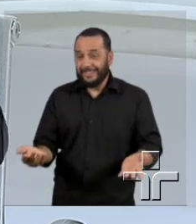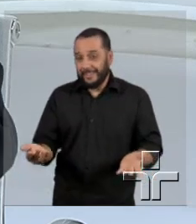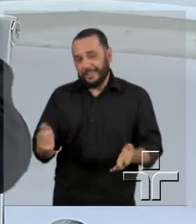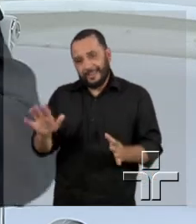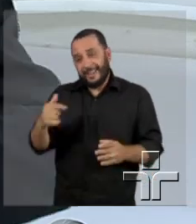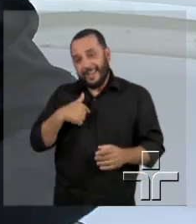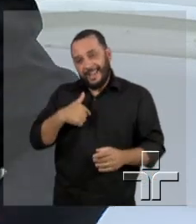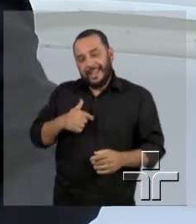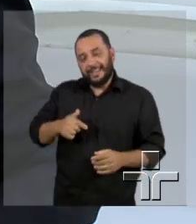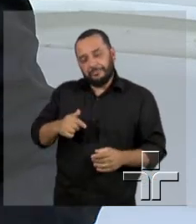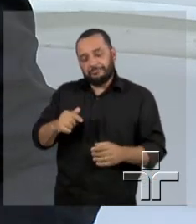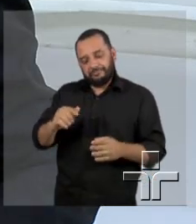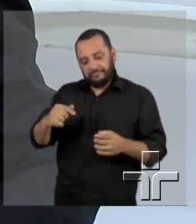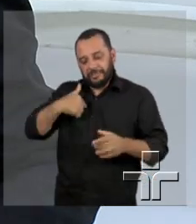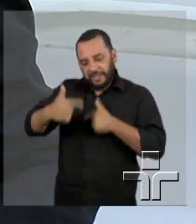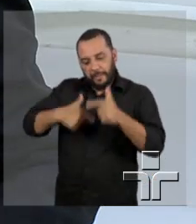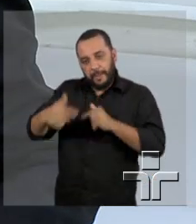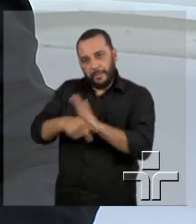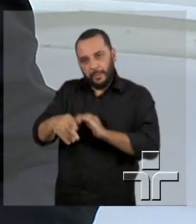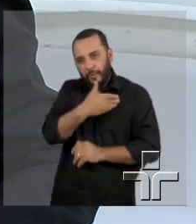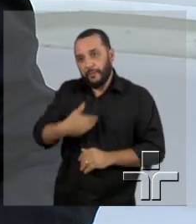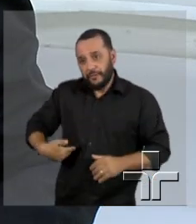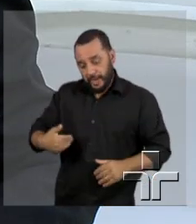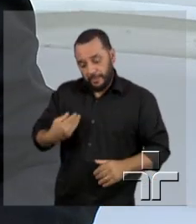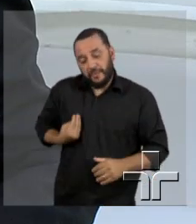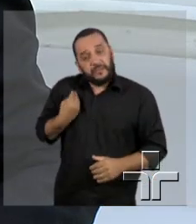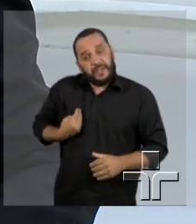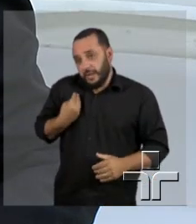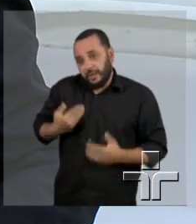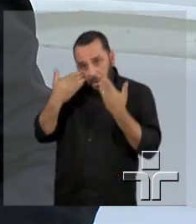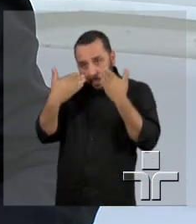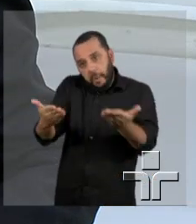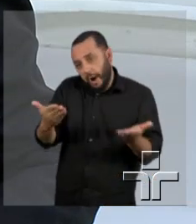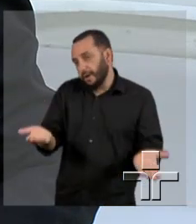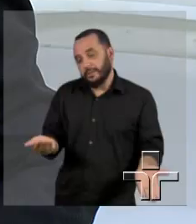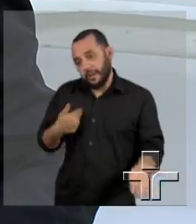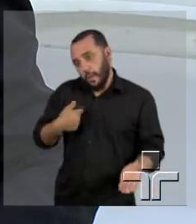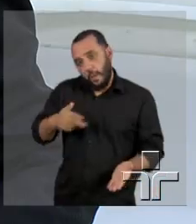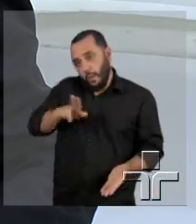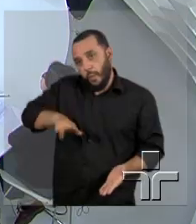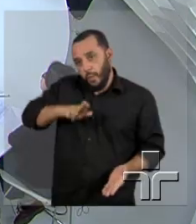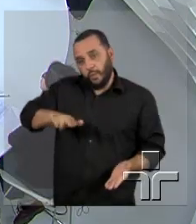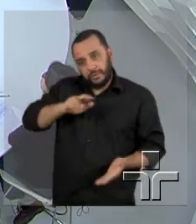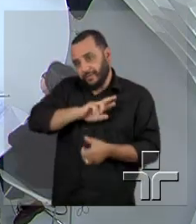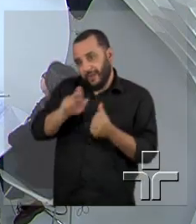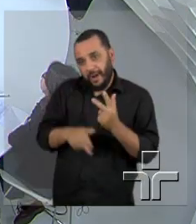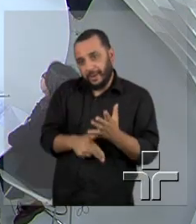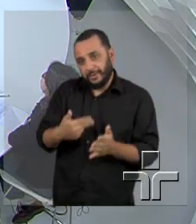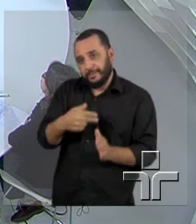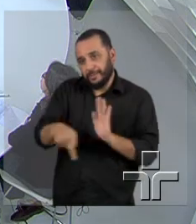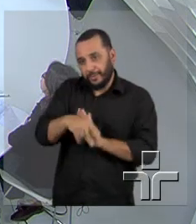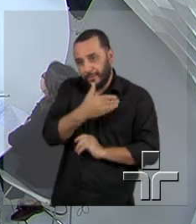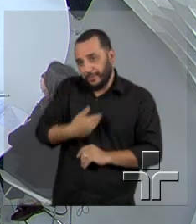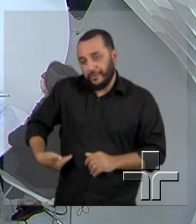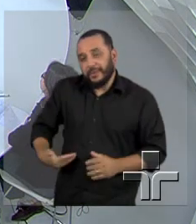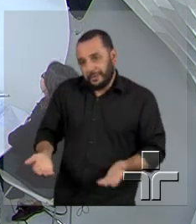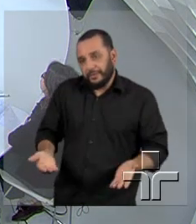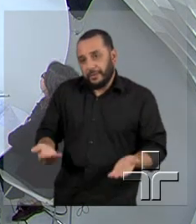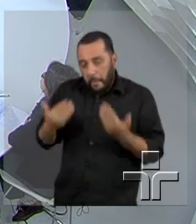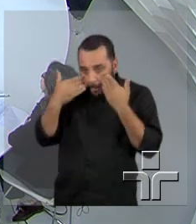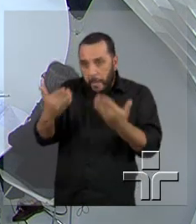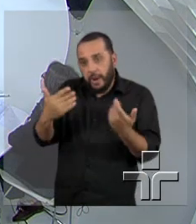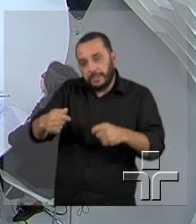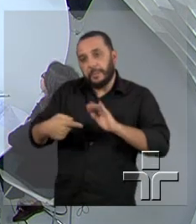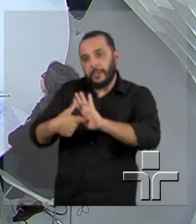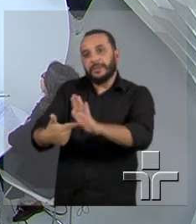faz uso de instrumentos corporativos. Laerte, me permite só dar um exemplo